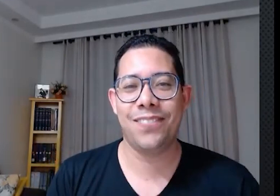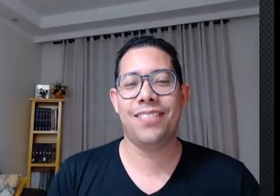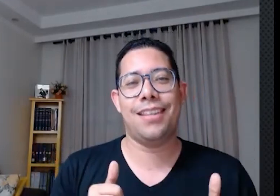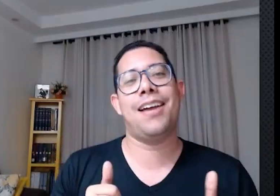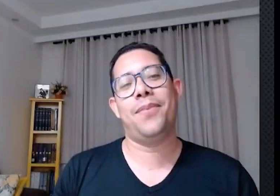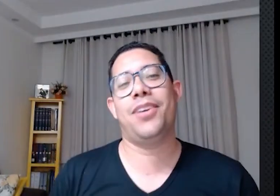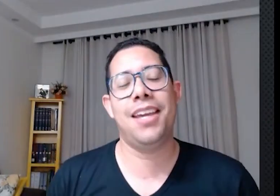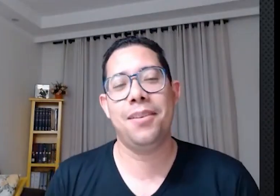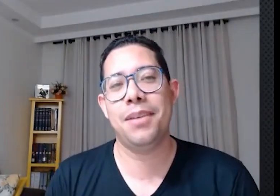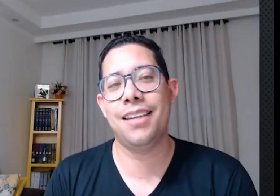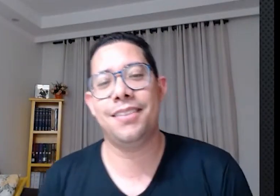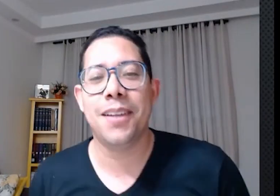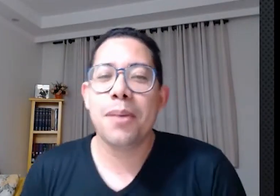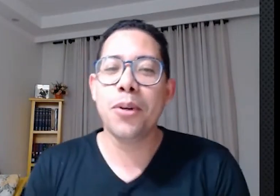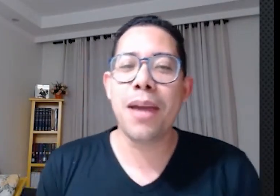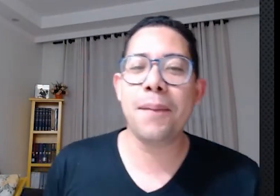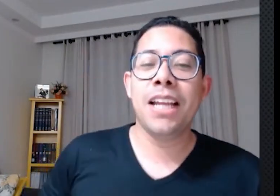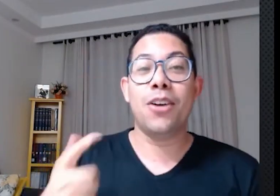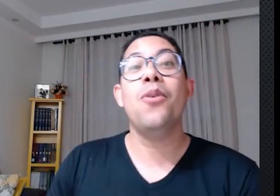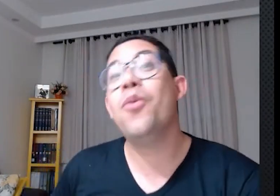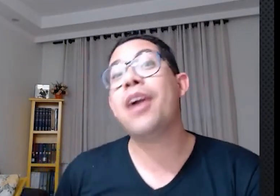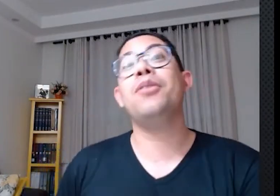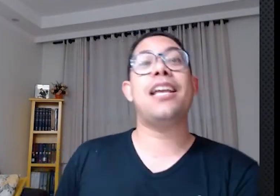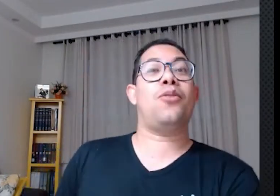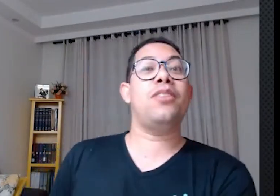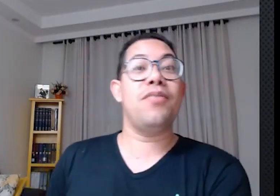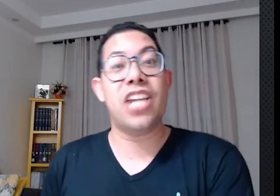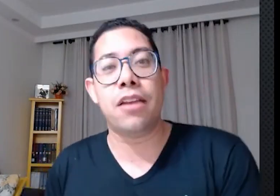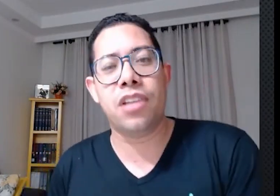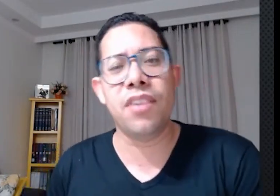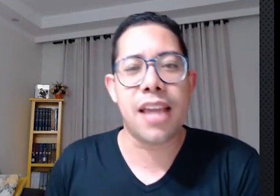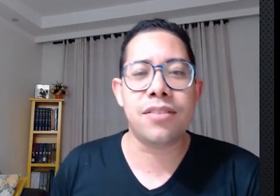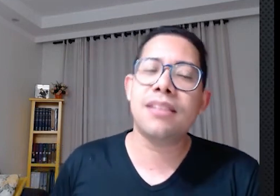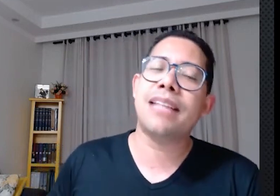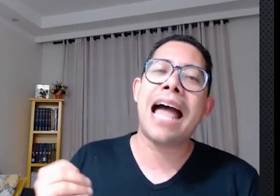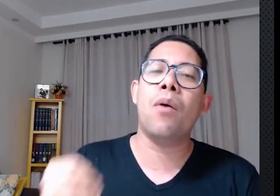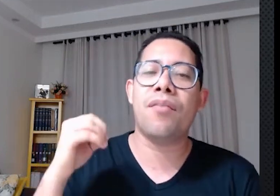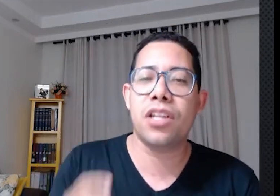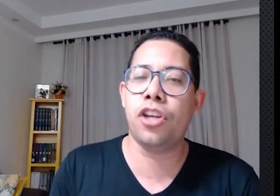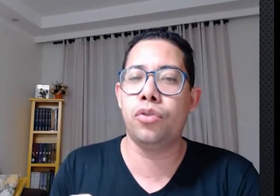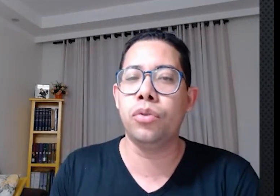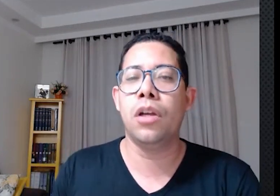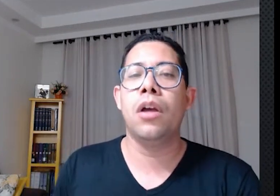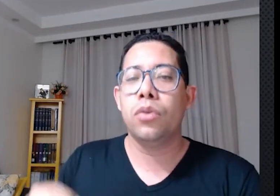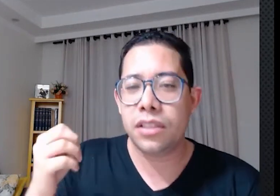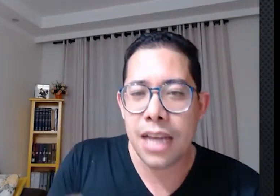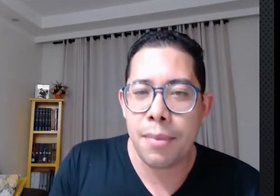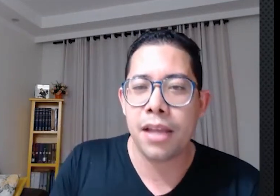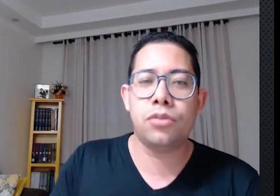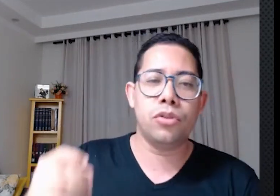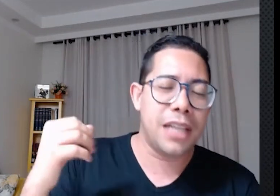Não? Tá, ok, beleza. Muito bem. Então, o que acontece com os evangelhos? Os evangelhos, eles narram a vida de Jesus,